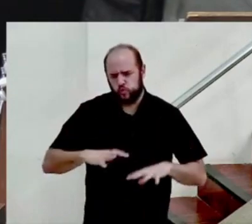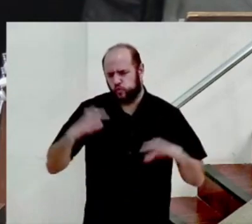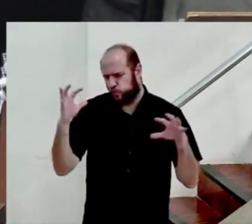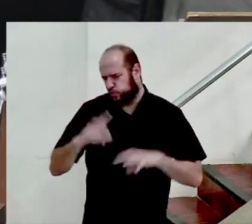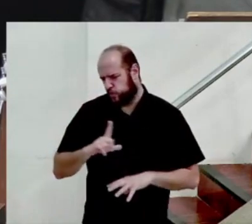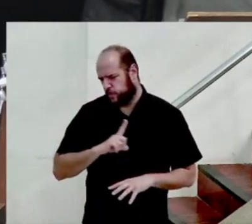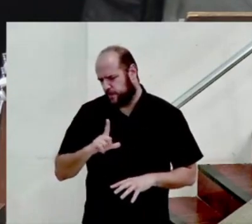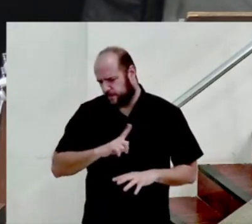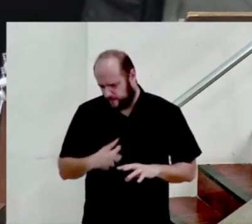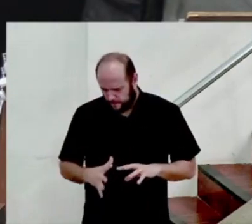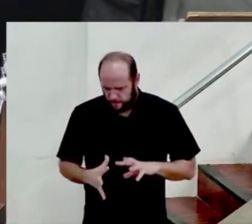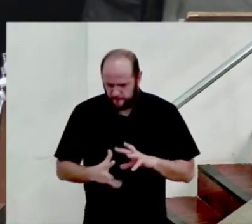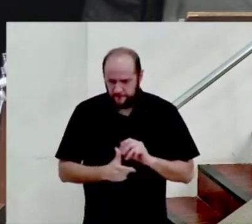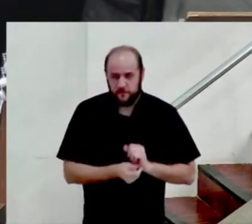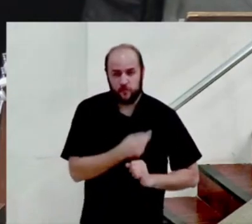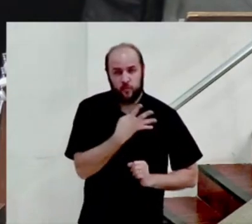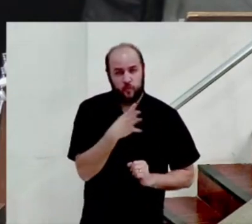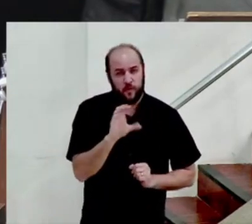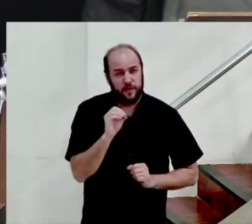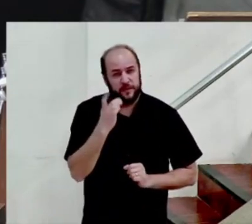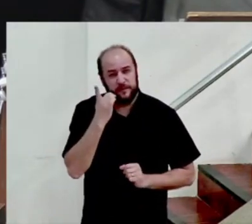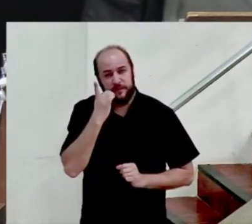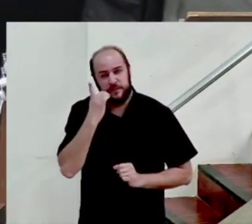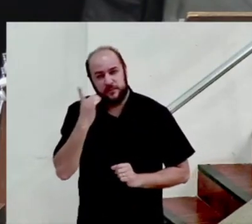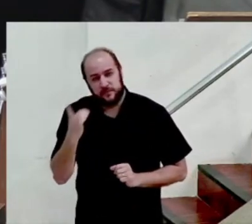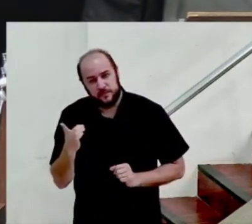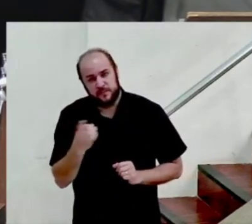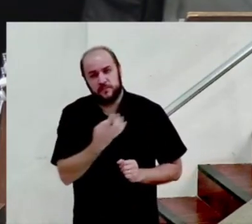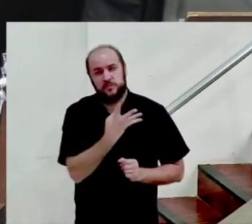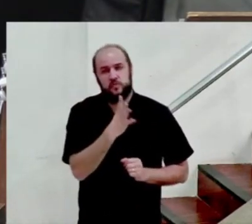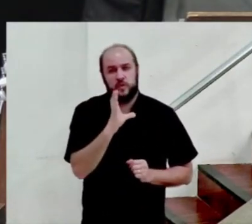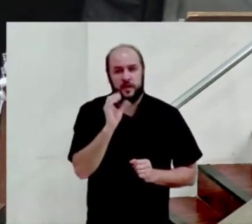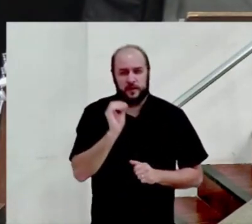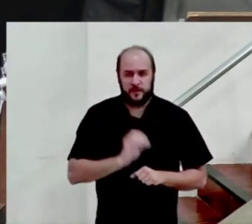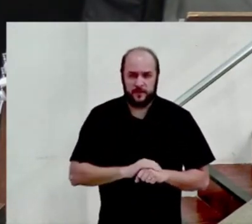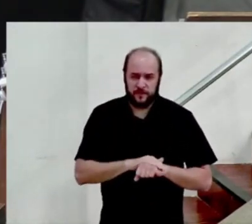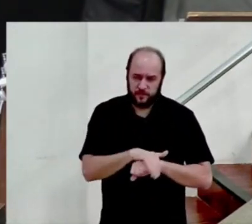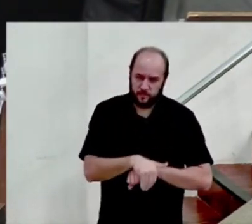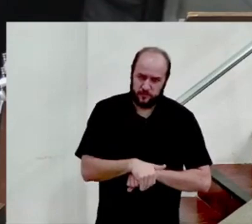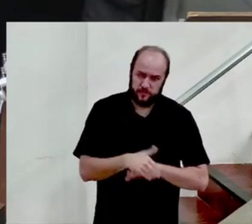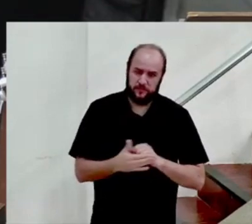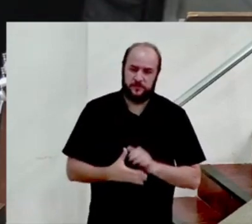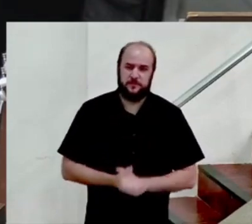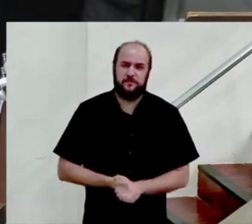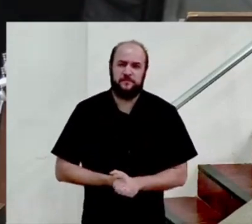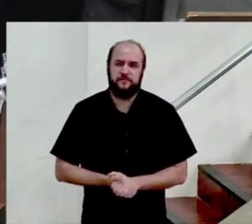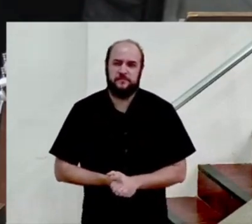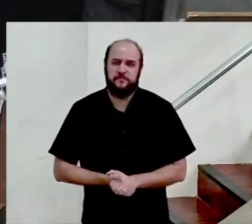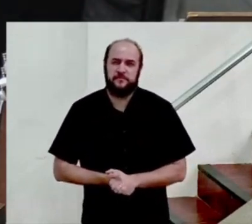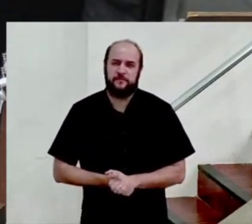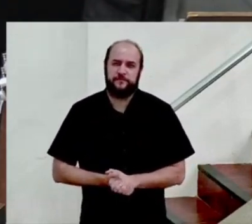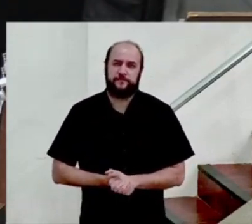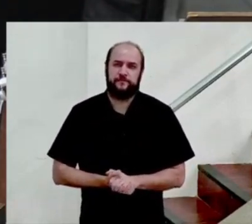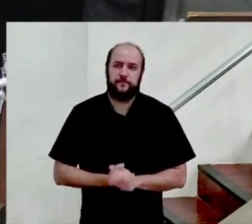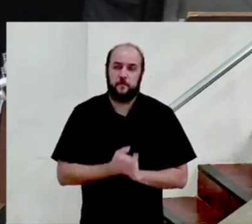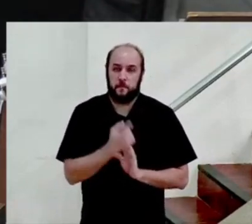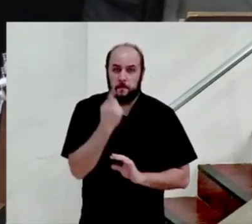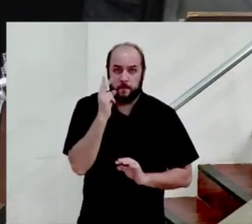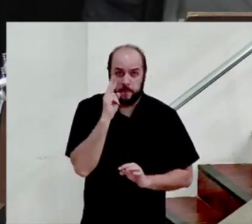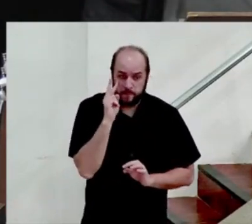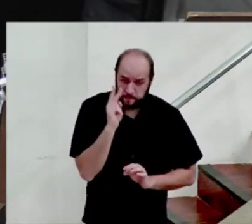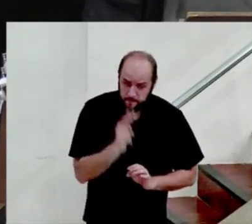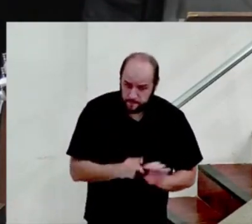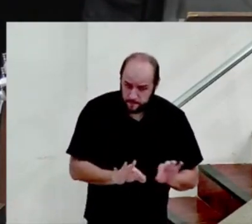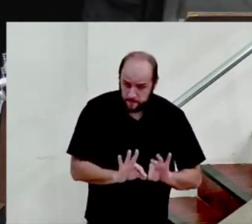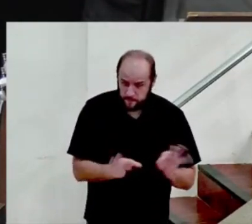a terra durante 40 dias e 40 noites. Ao olhar simplesmente para o